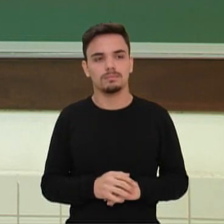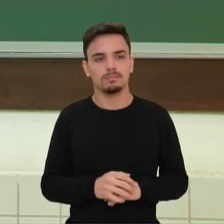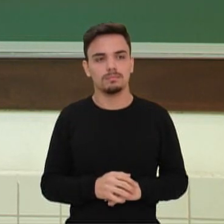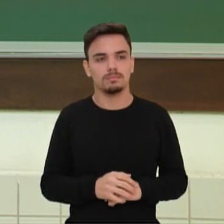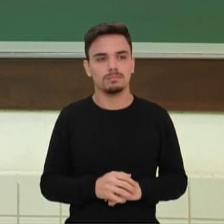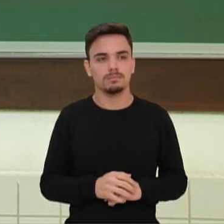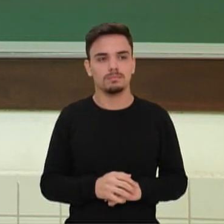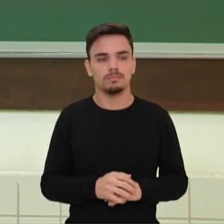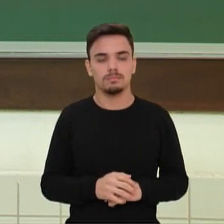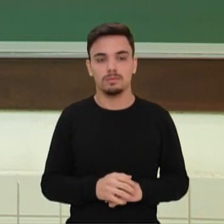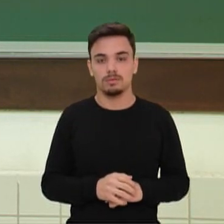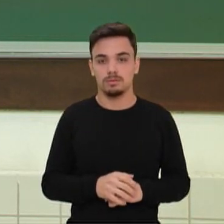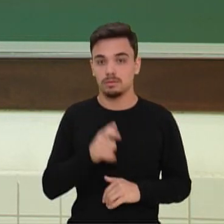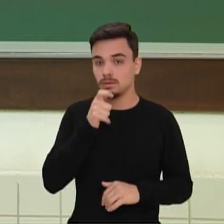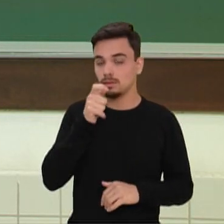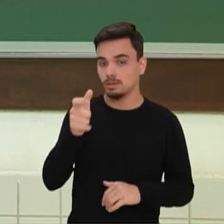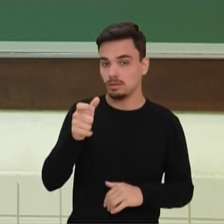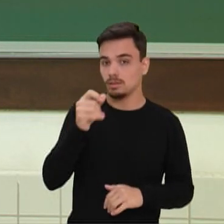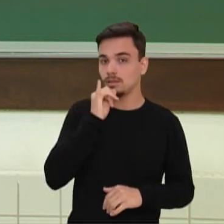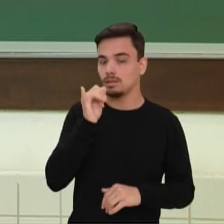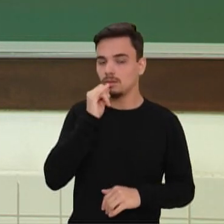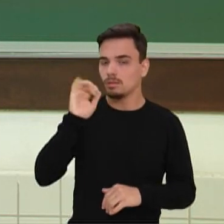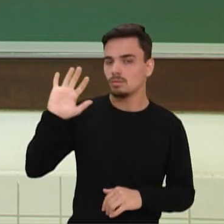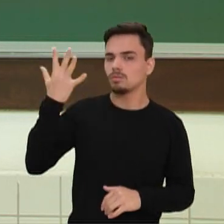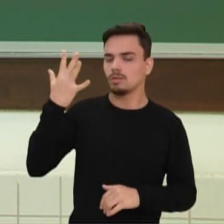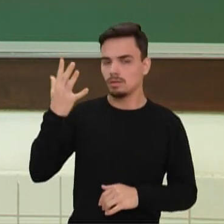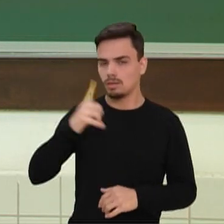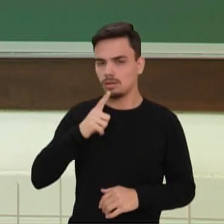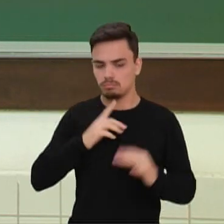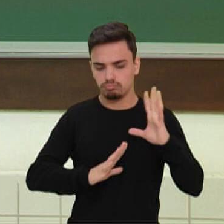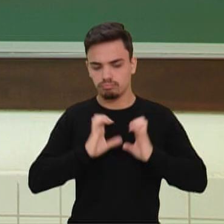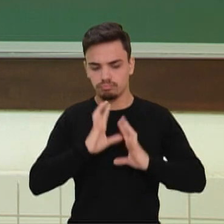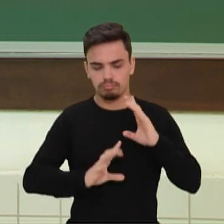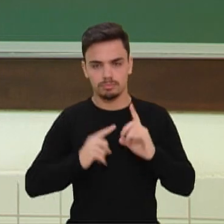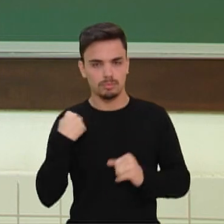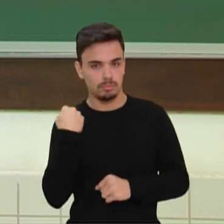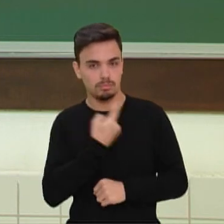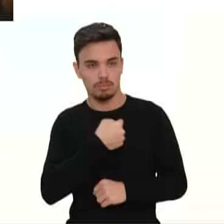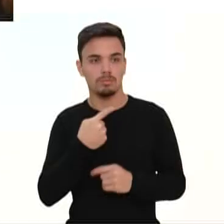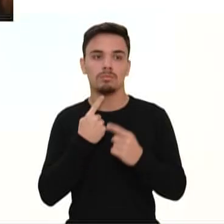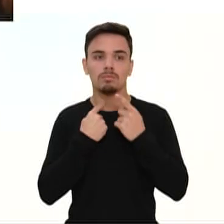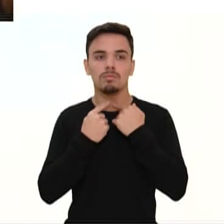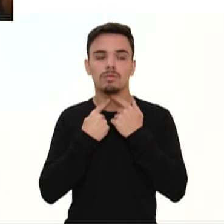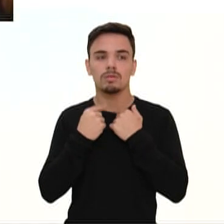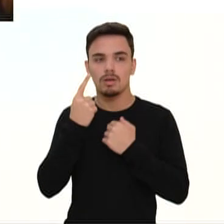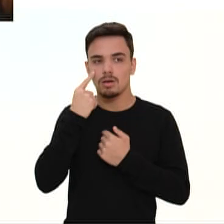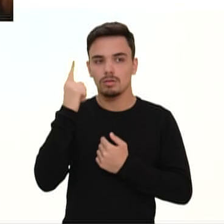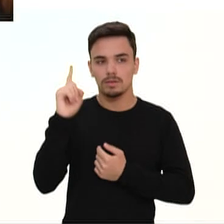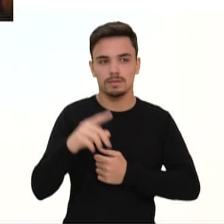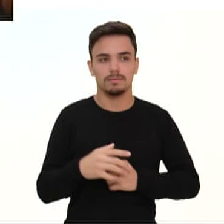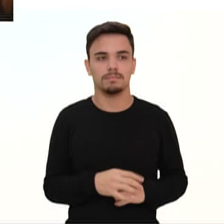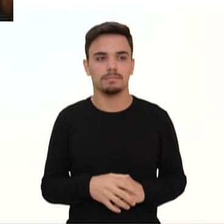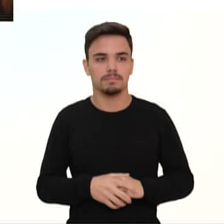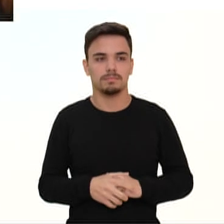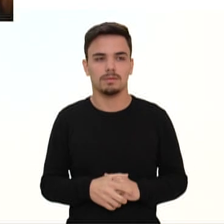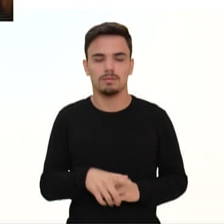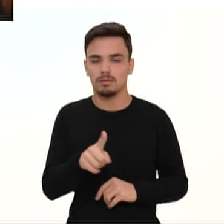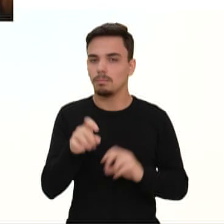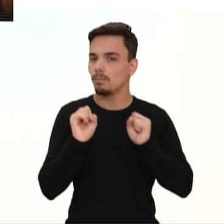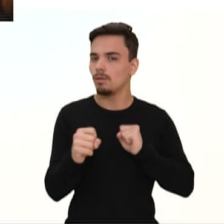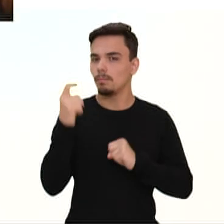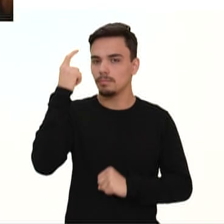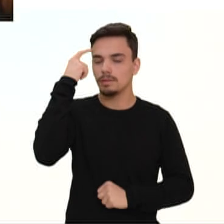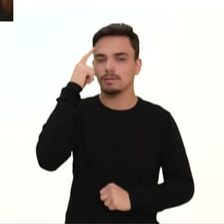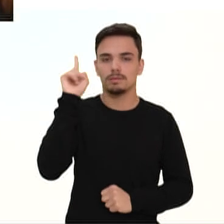Então, cite exemplos de situações em que há conflito entre os nossos desejos. Olha só o que você poderia ter pensado,